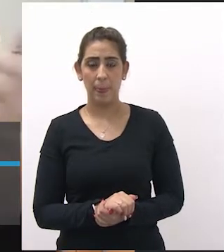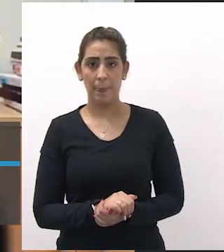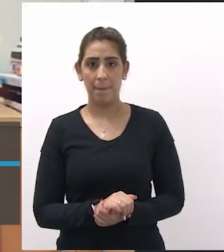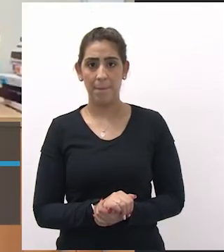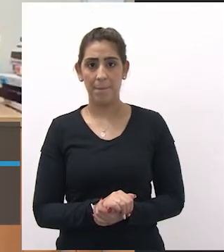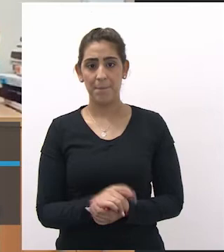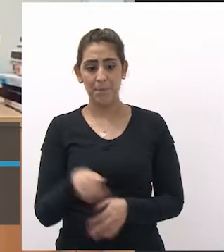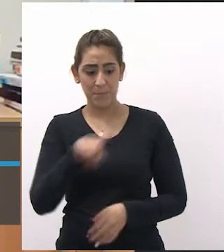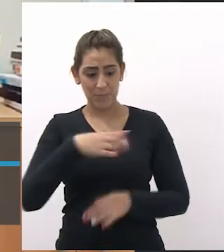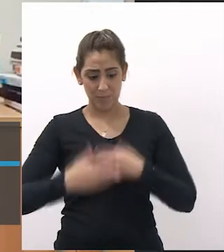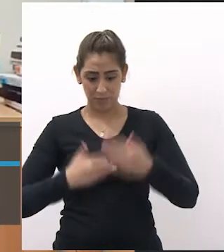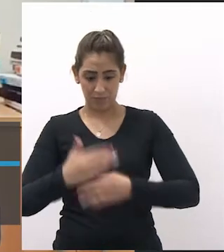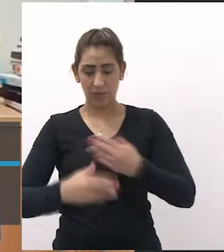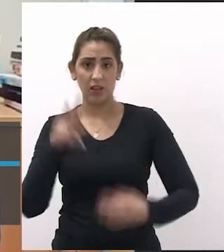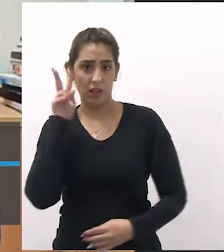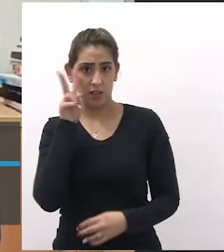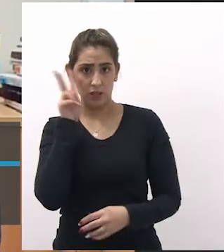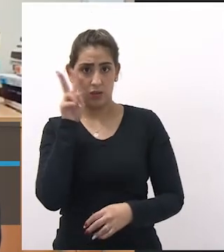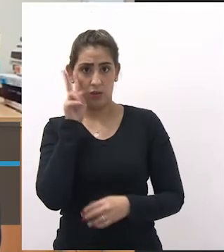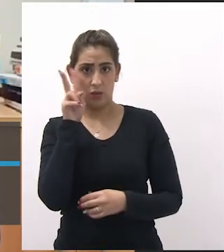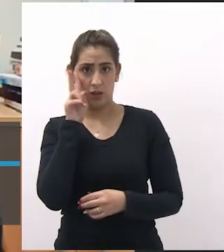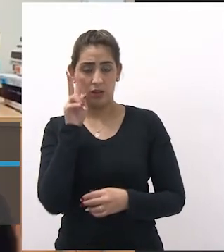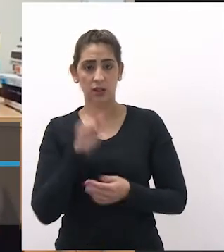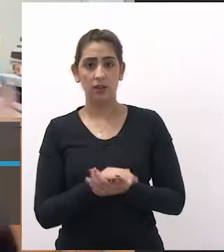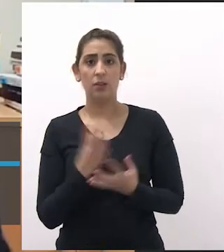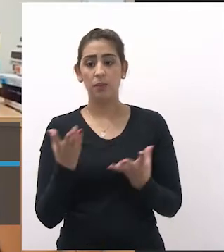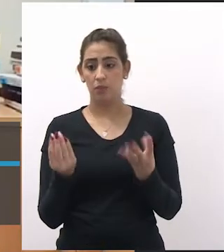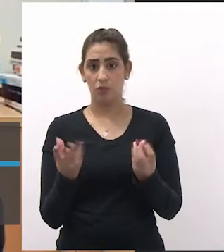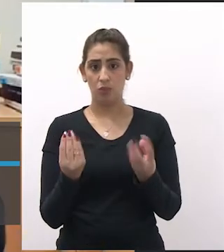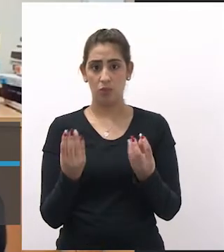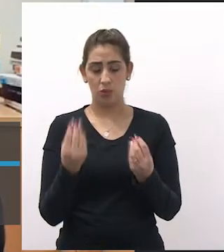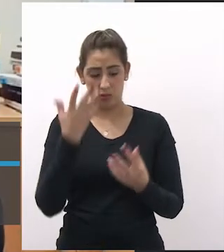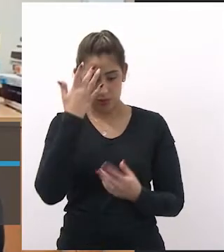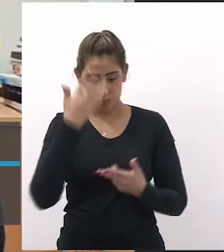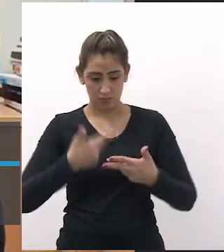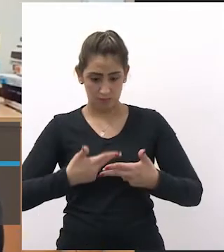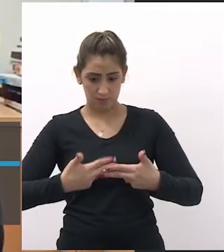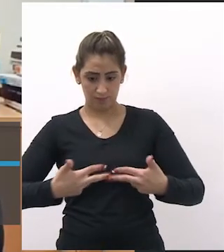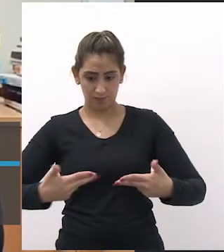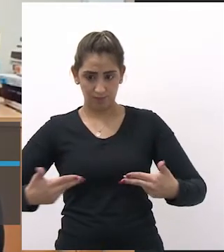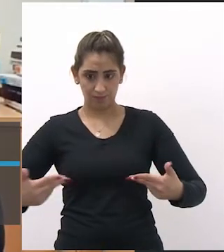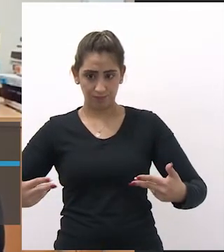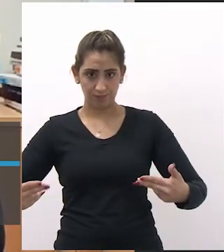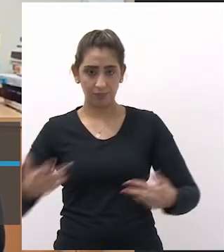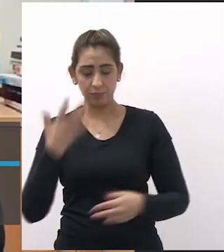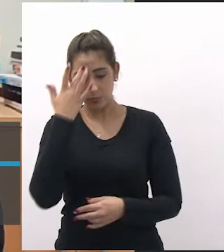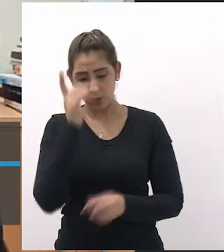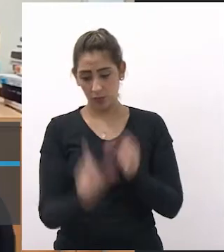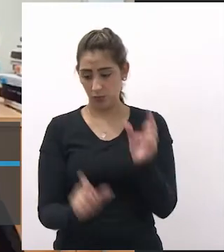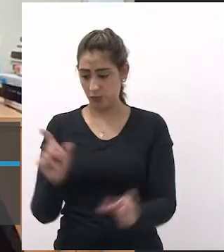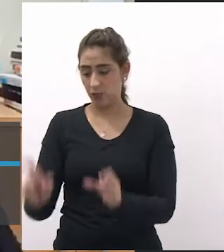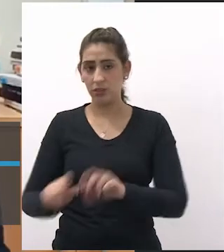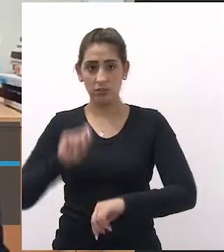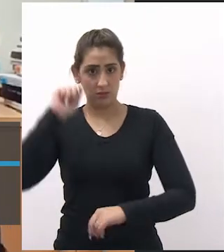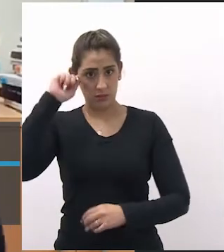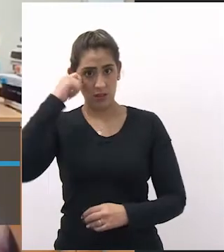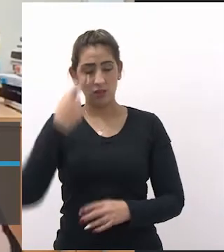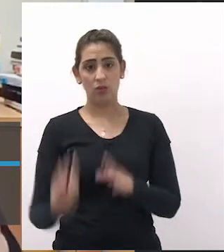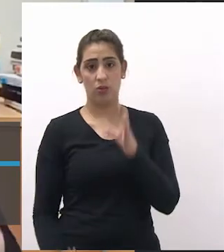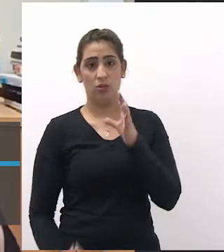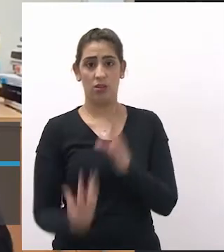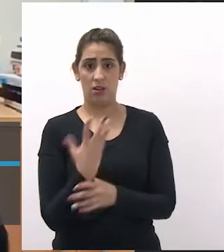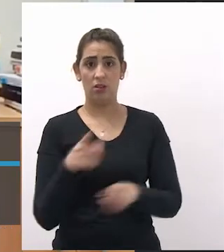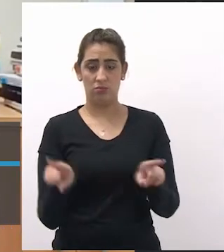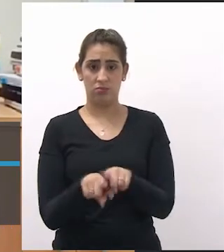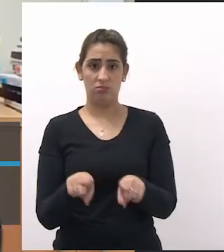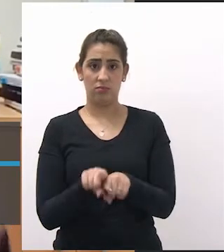longo da história, muitos estereótipos para as pessoas de pele negra foram criados,